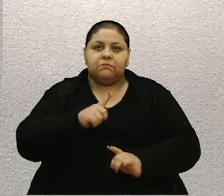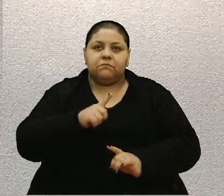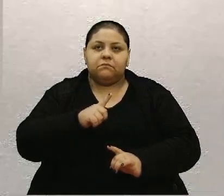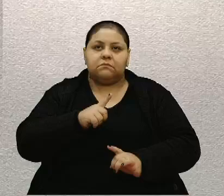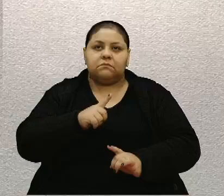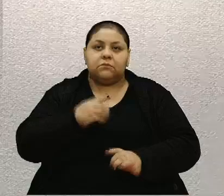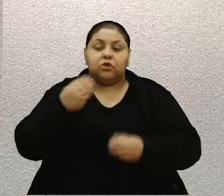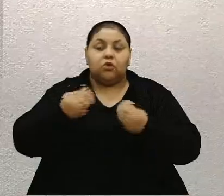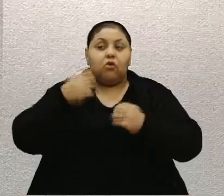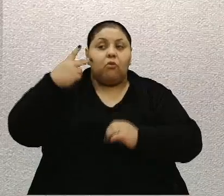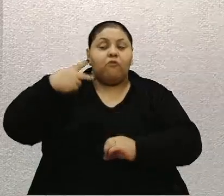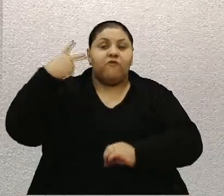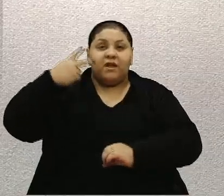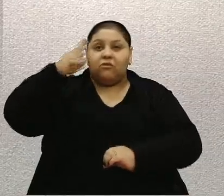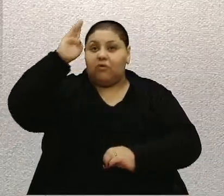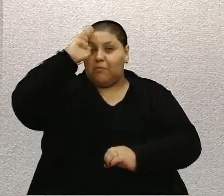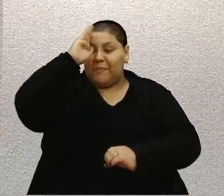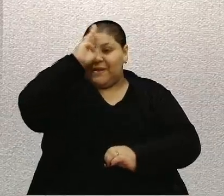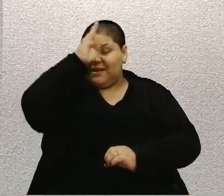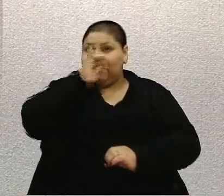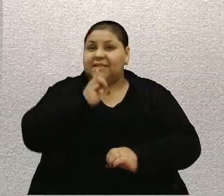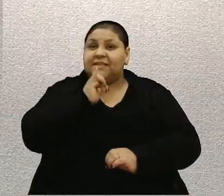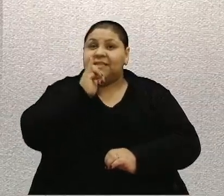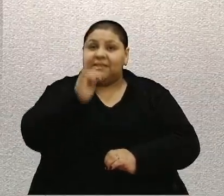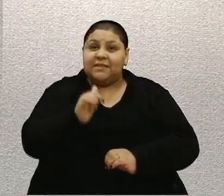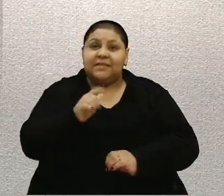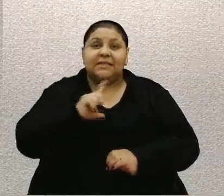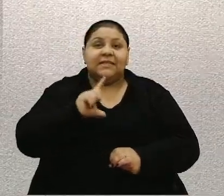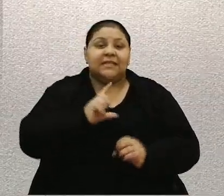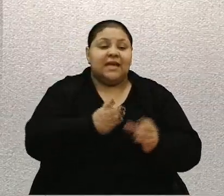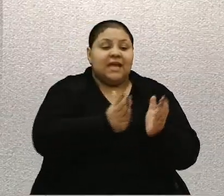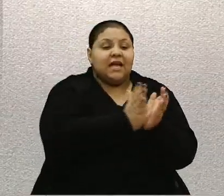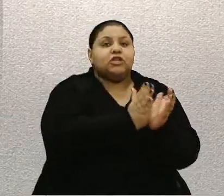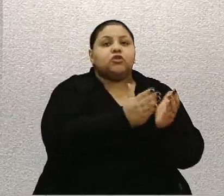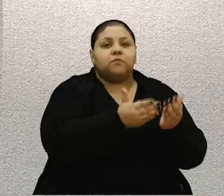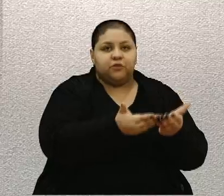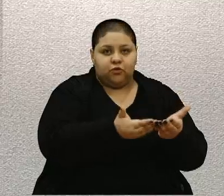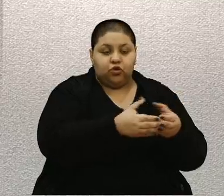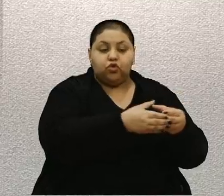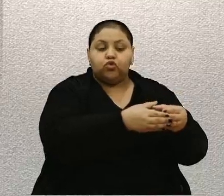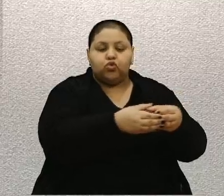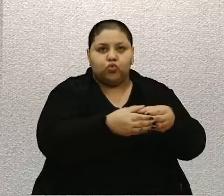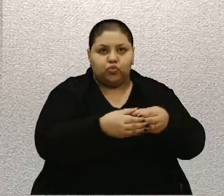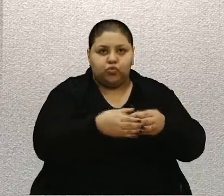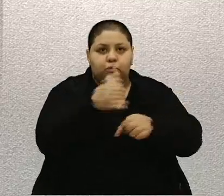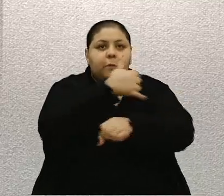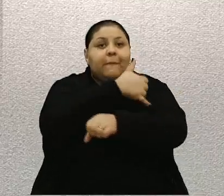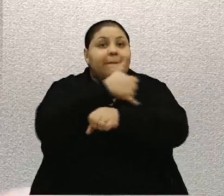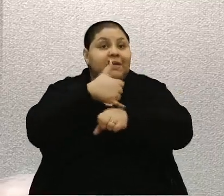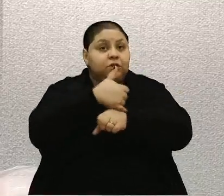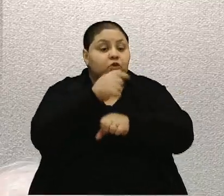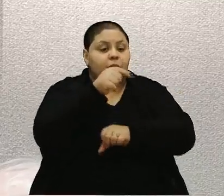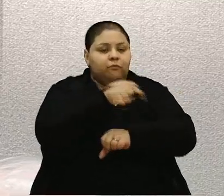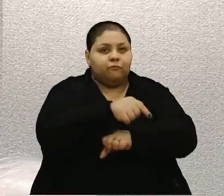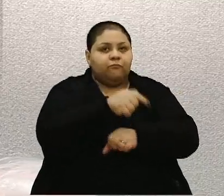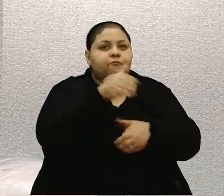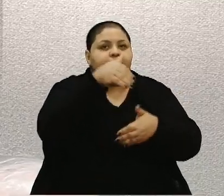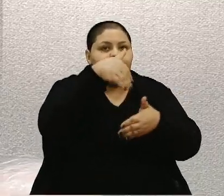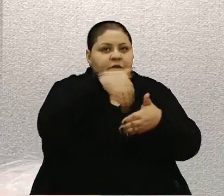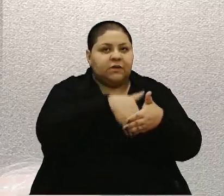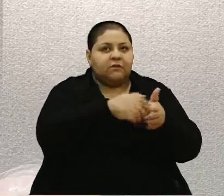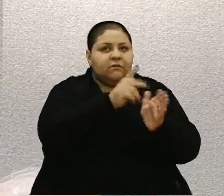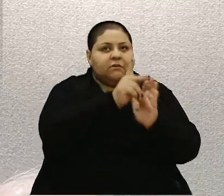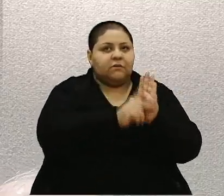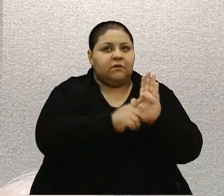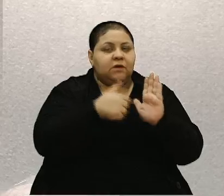o vereador Bressan falou ah existem as comissões nós passou pelas comissões nós votamos o projeto eu